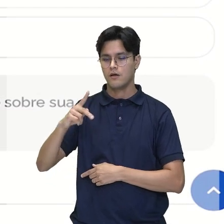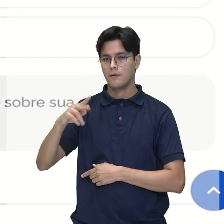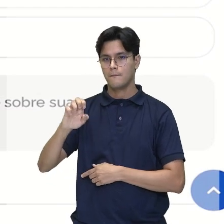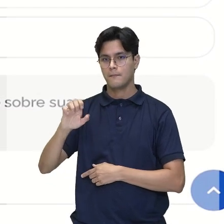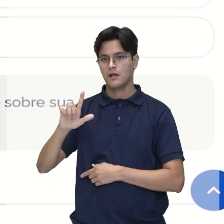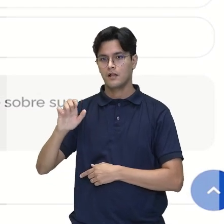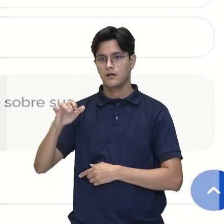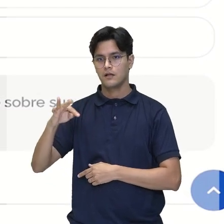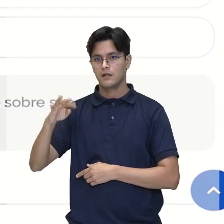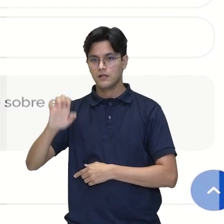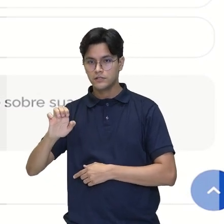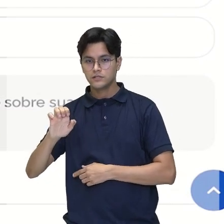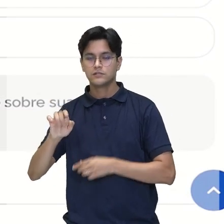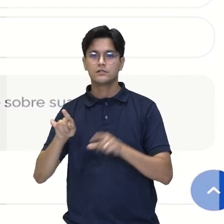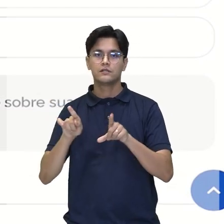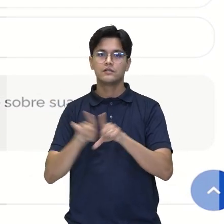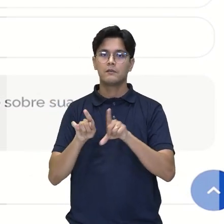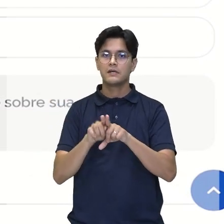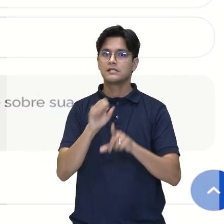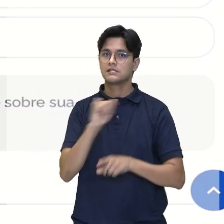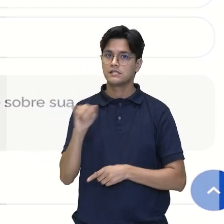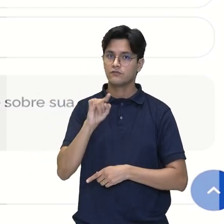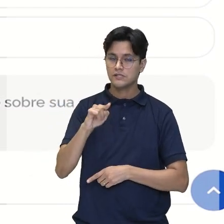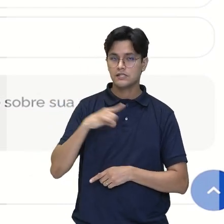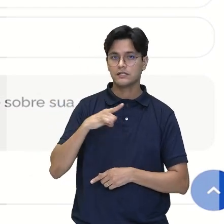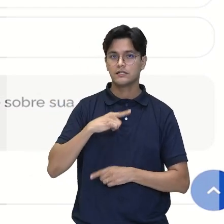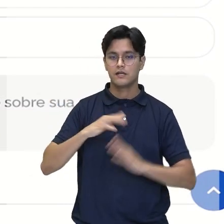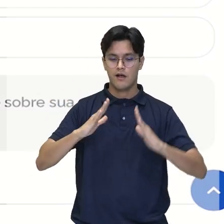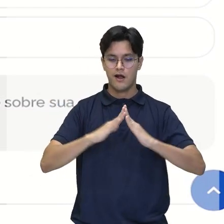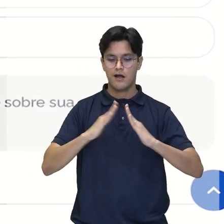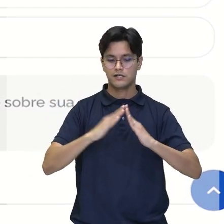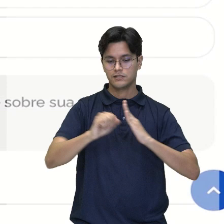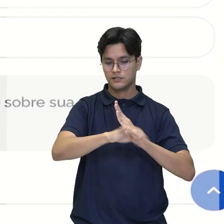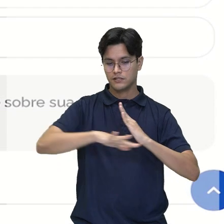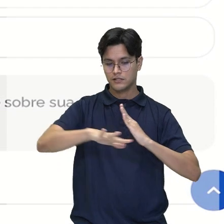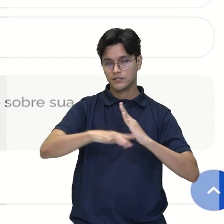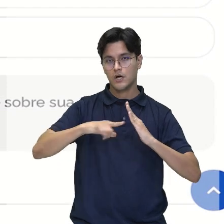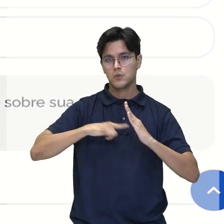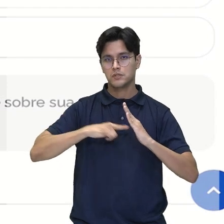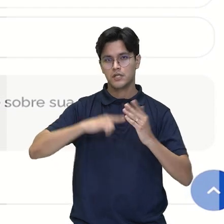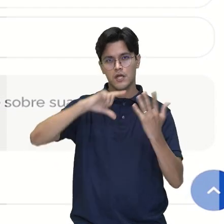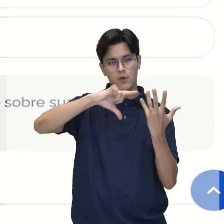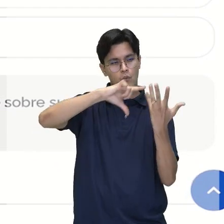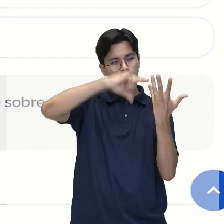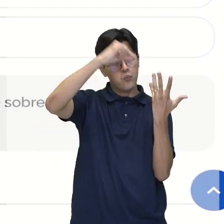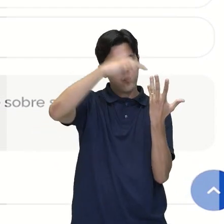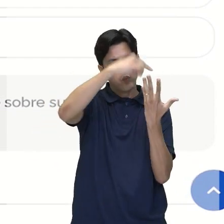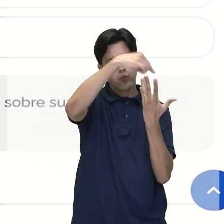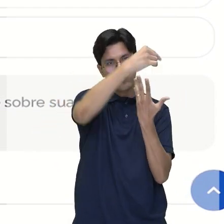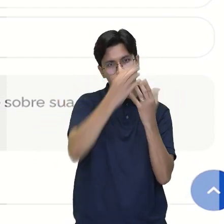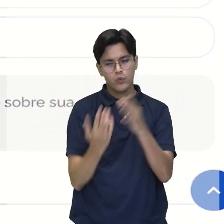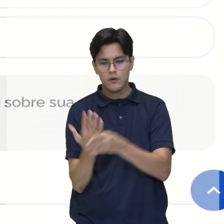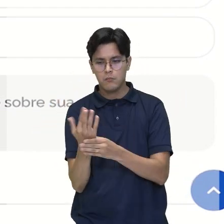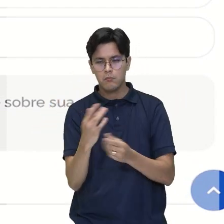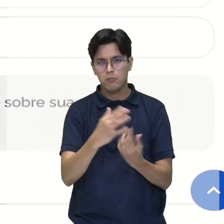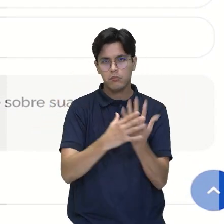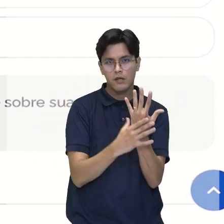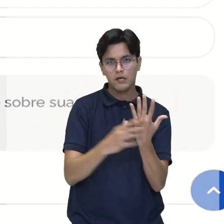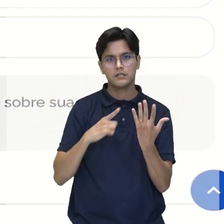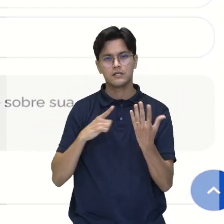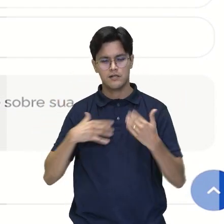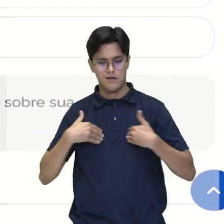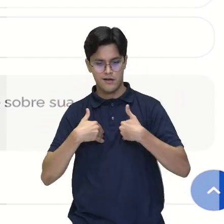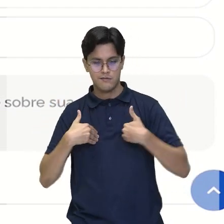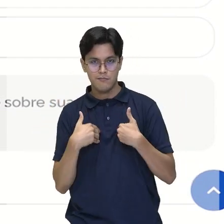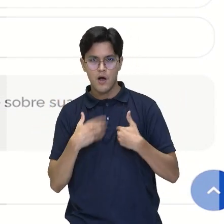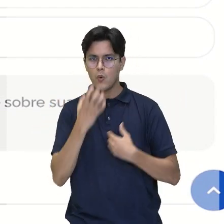de animais. Então, se você tem um quintal que tem ali, né, folhas, animais, você precisa estar sempre limpando.